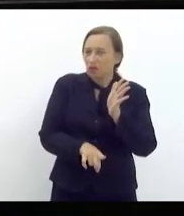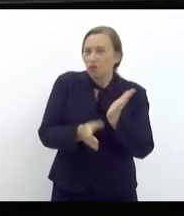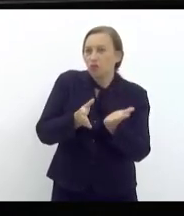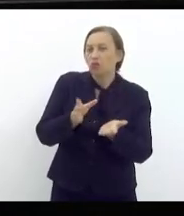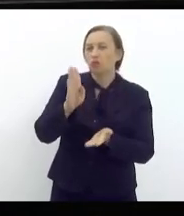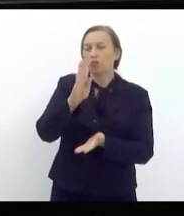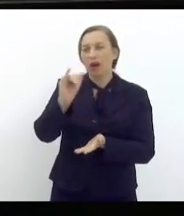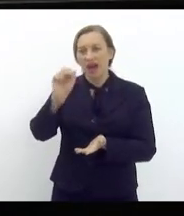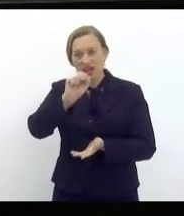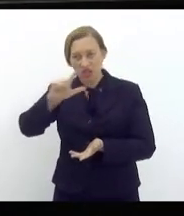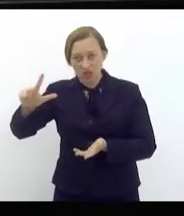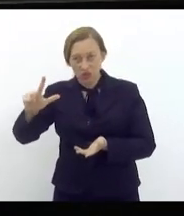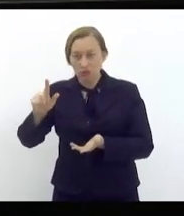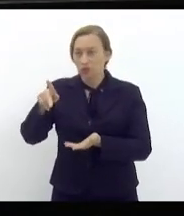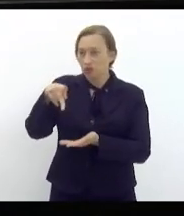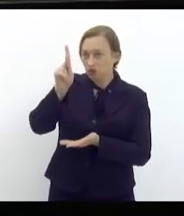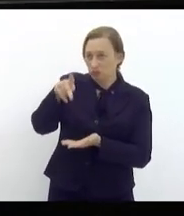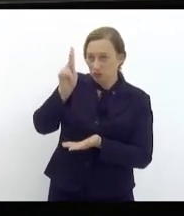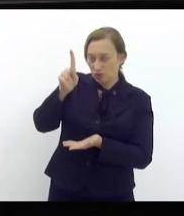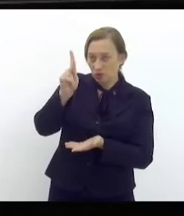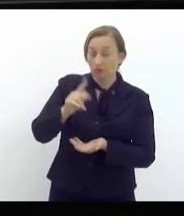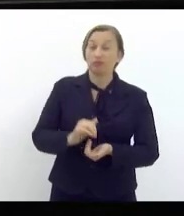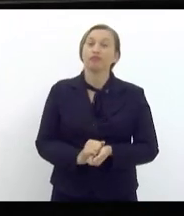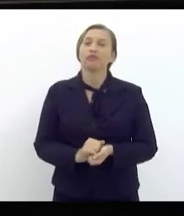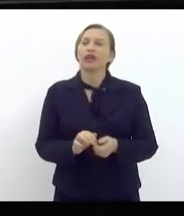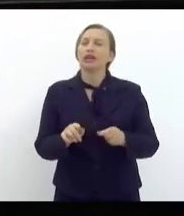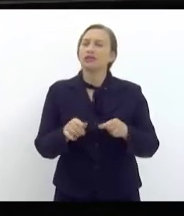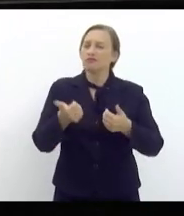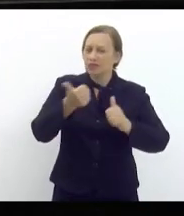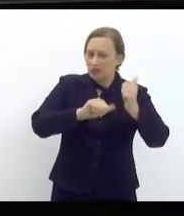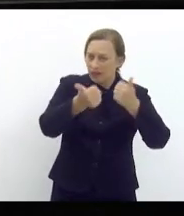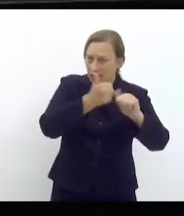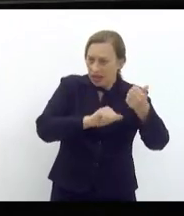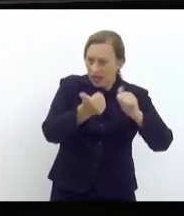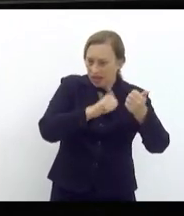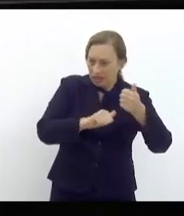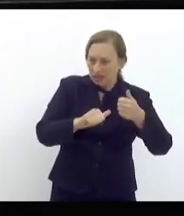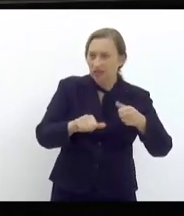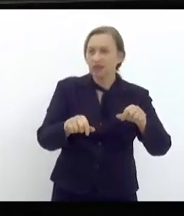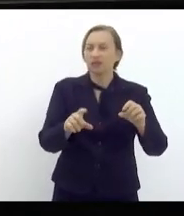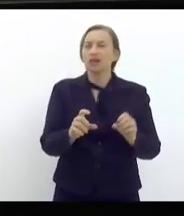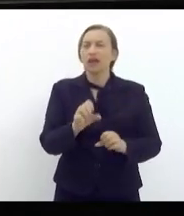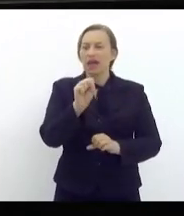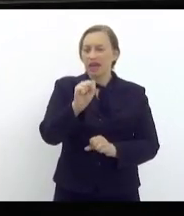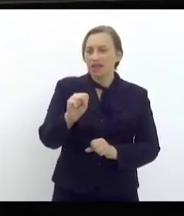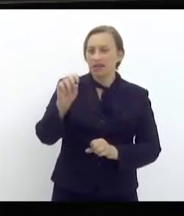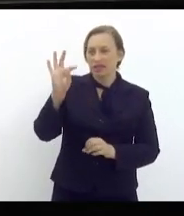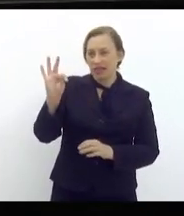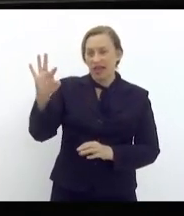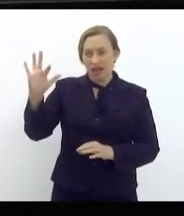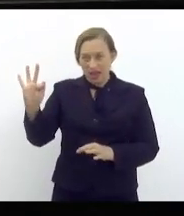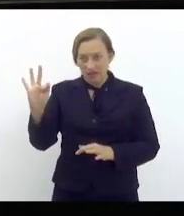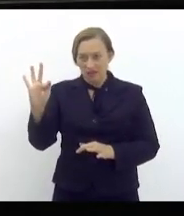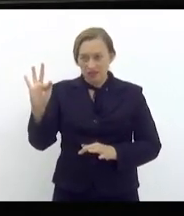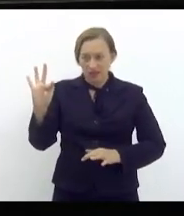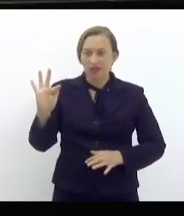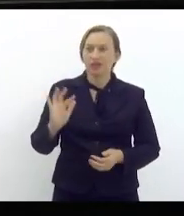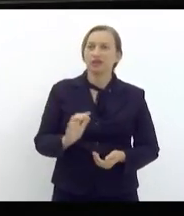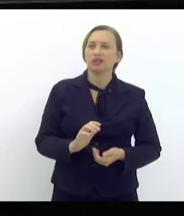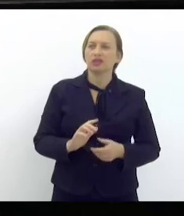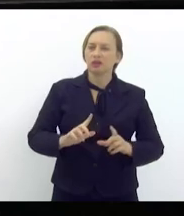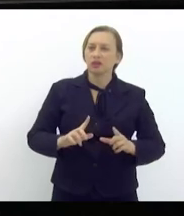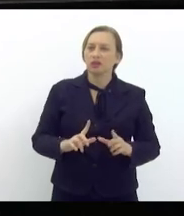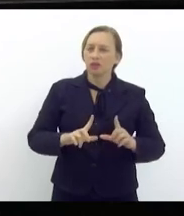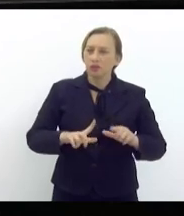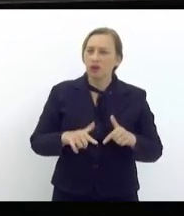barril de petróleo. E vai ser avaliada pelo STF a ação que contesta a